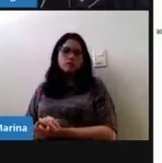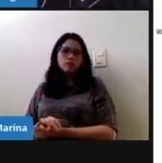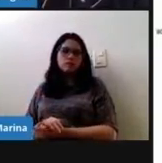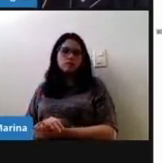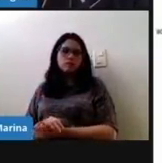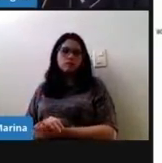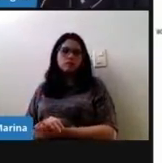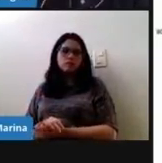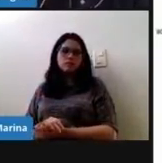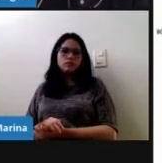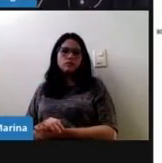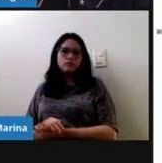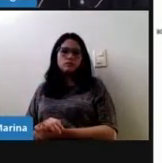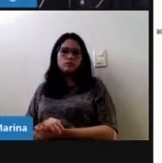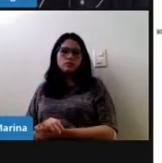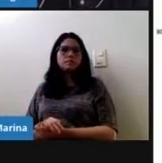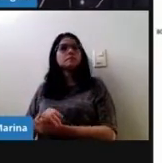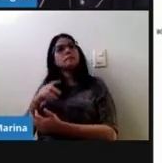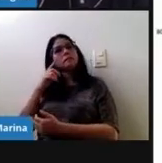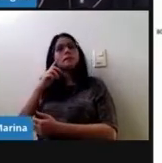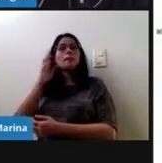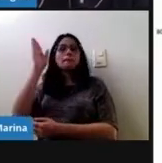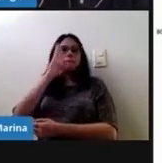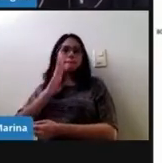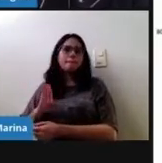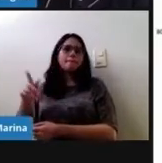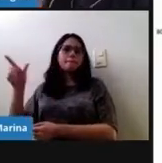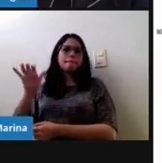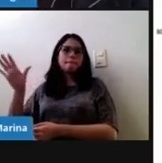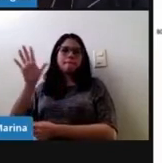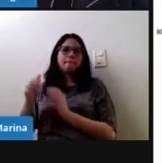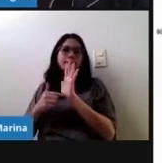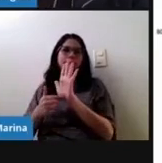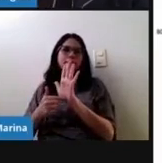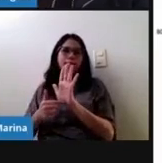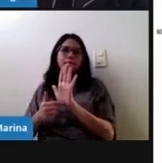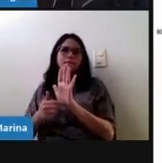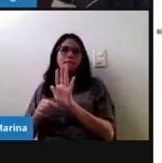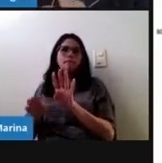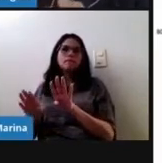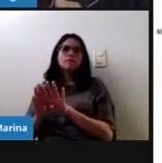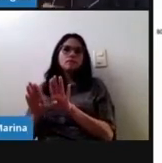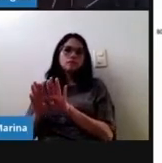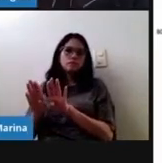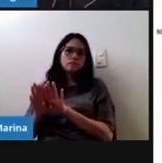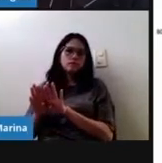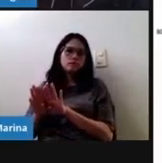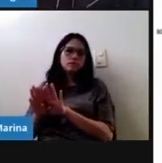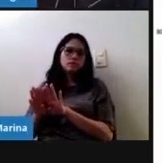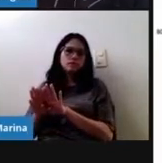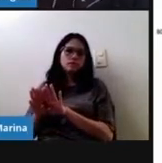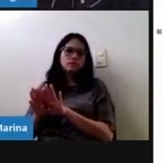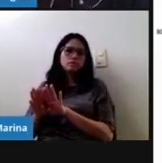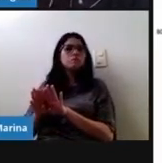Em termos de Brasil, nós temos uma outra figura que nos mostra também